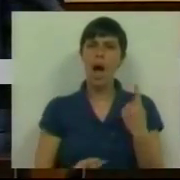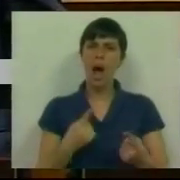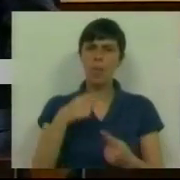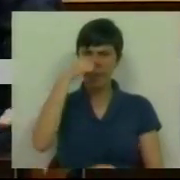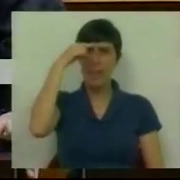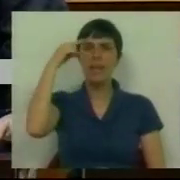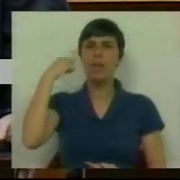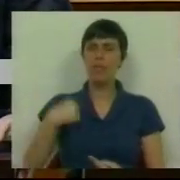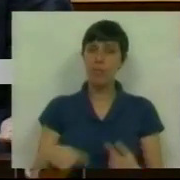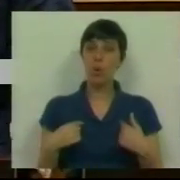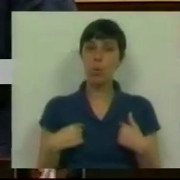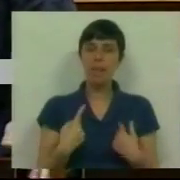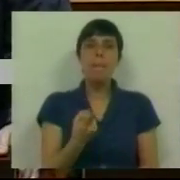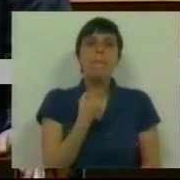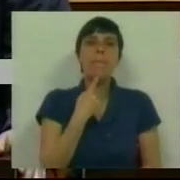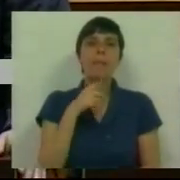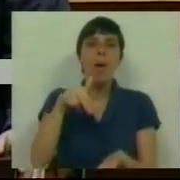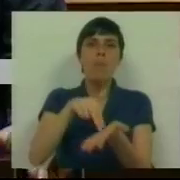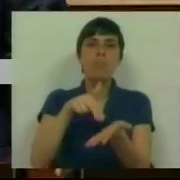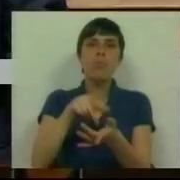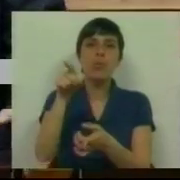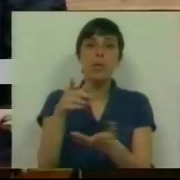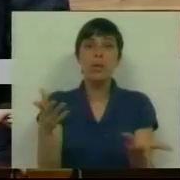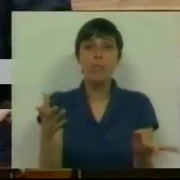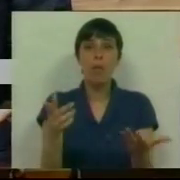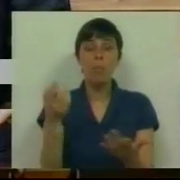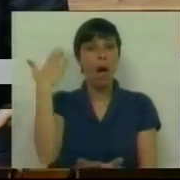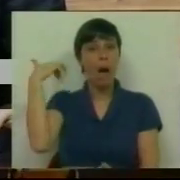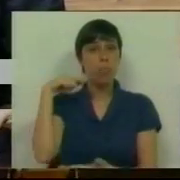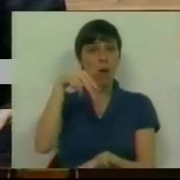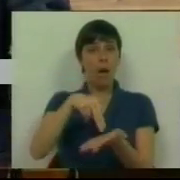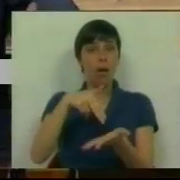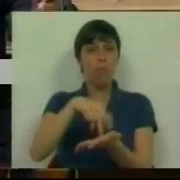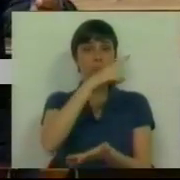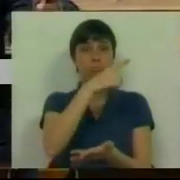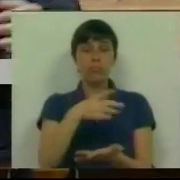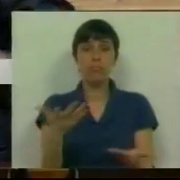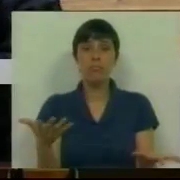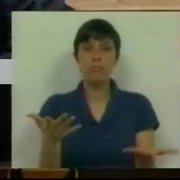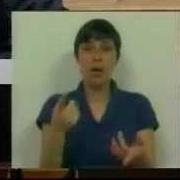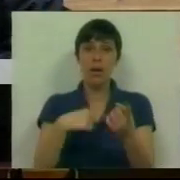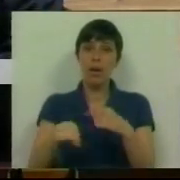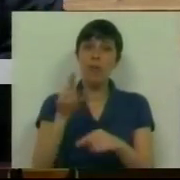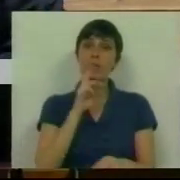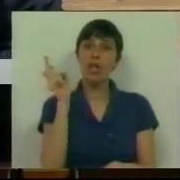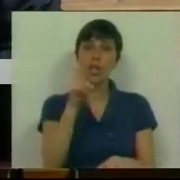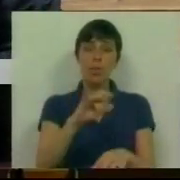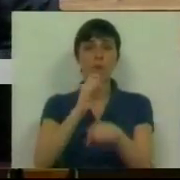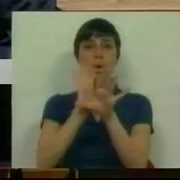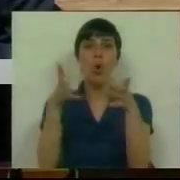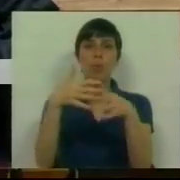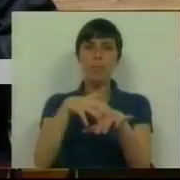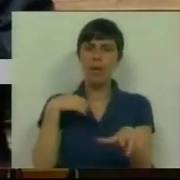algumas dificuldades em perceber a posição que tomou ainda há pouco aqui no Parlamento e em resposta aos outros